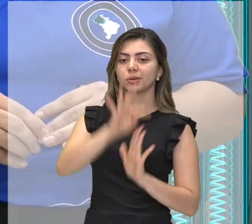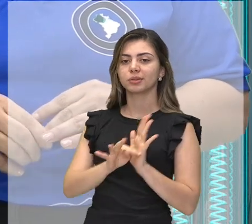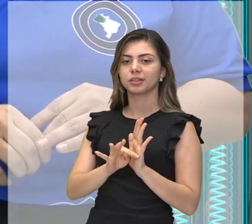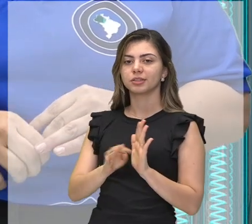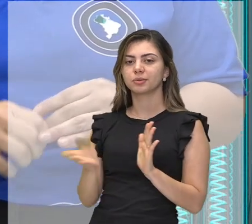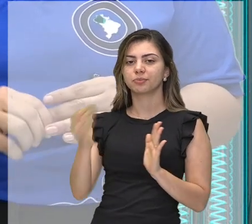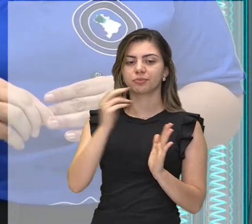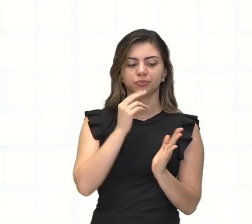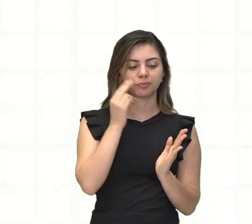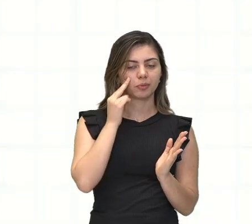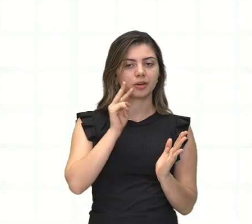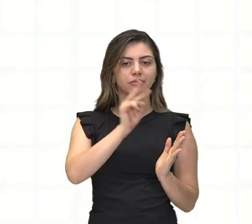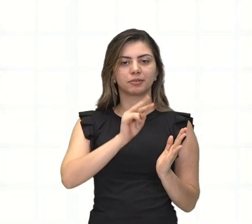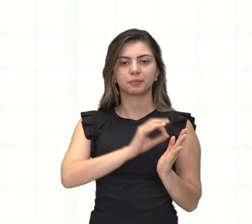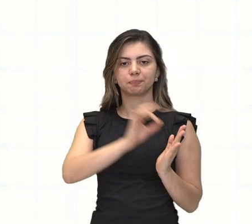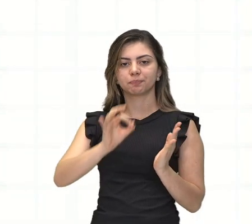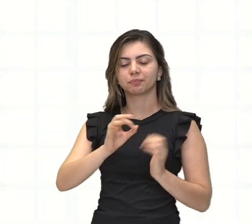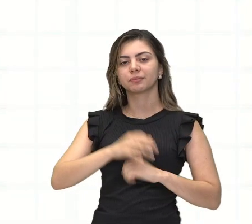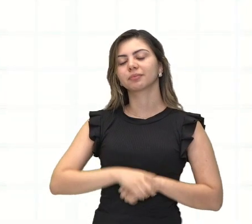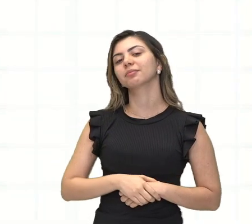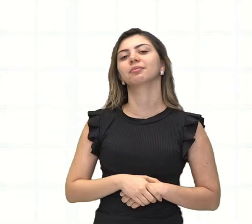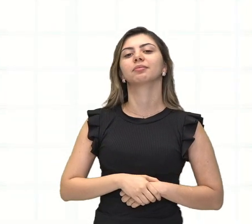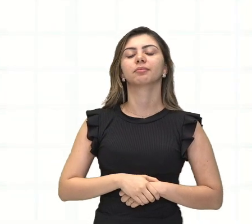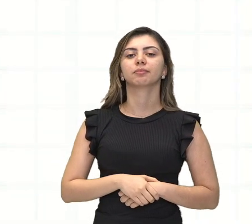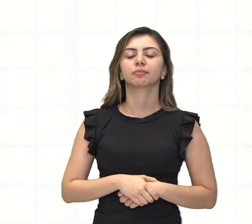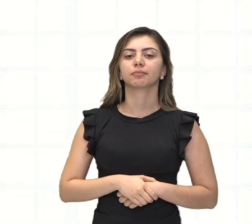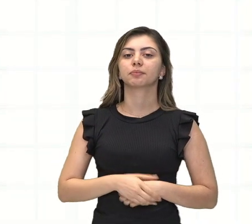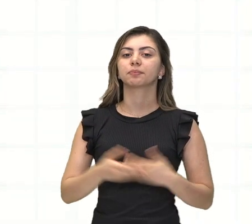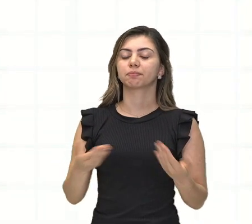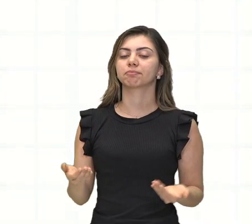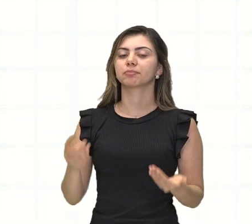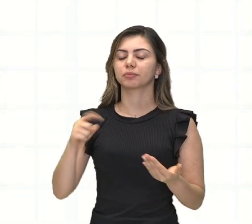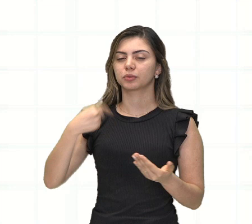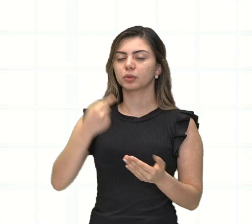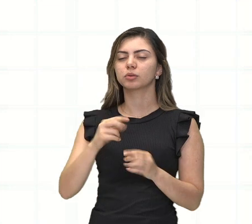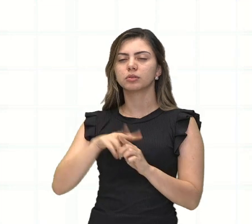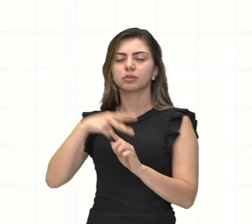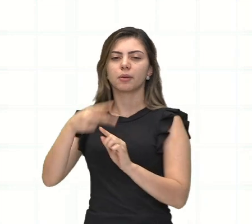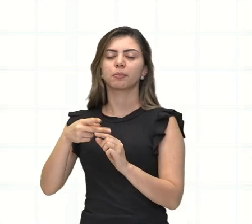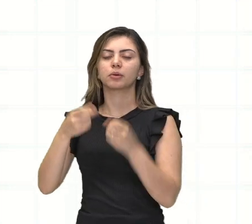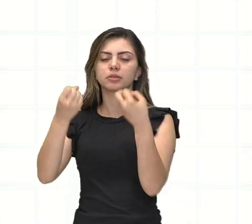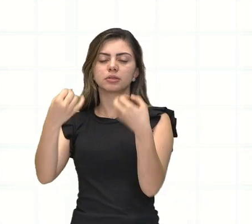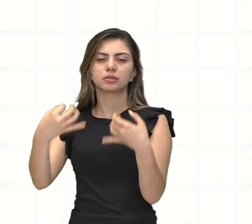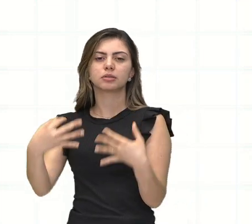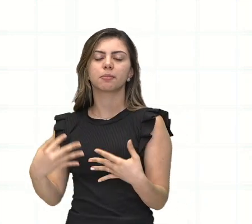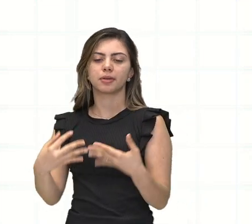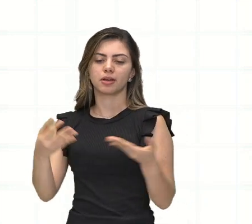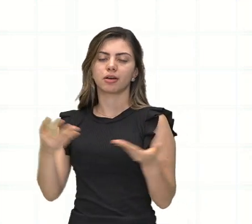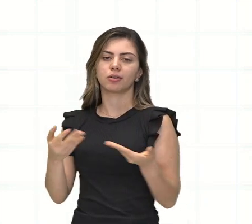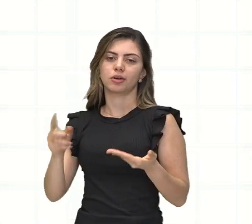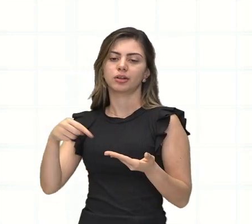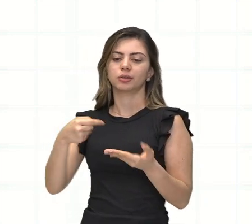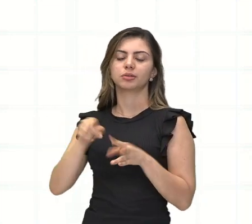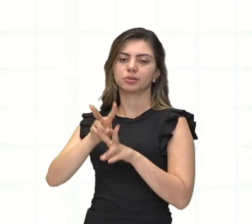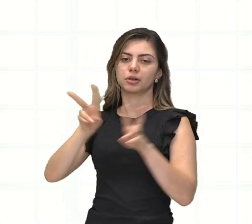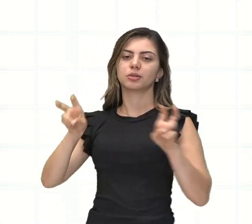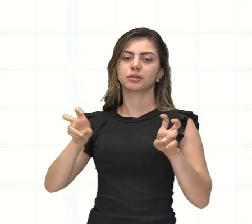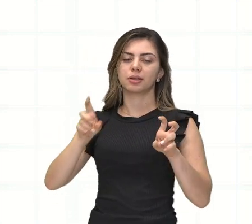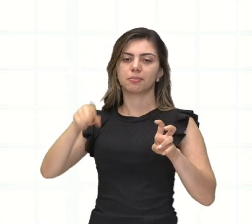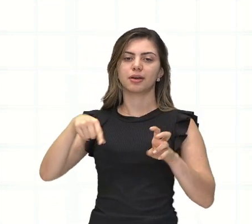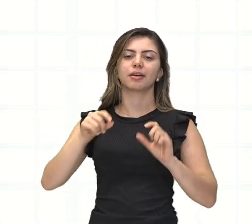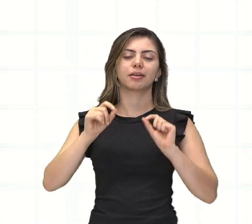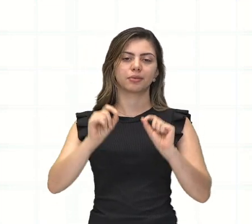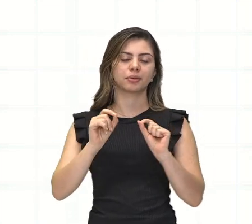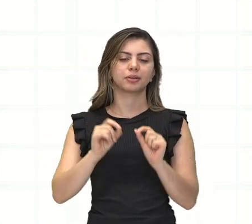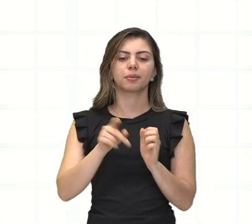acompanhe ele na tela, certo? E aí a gente vai depois continuar desenvolvendo sobre os